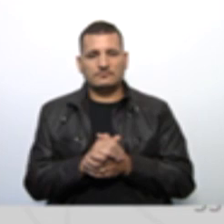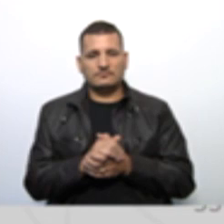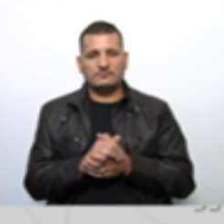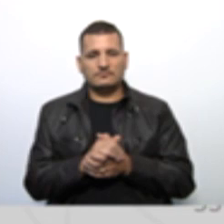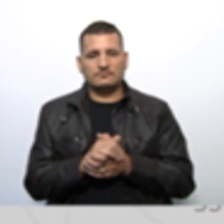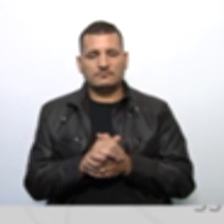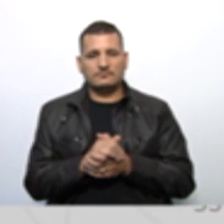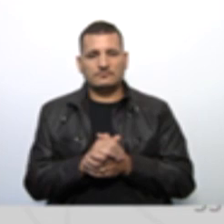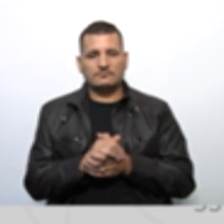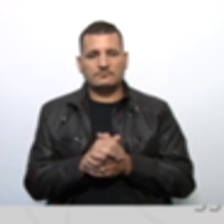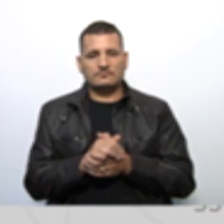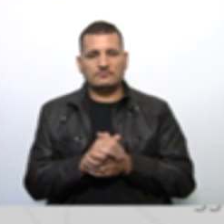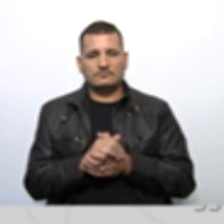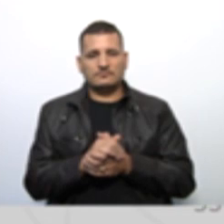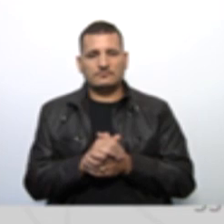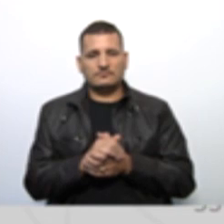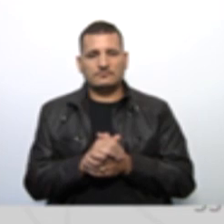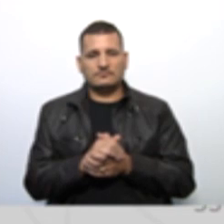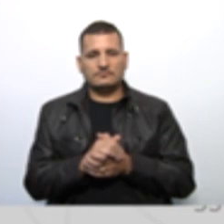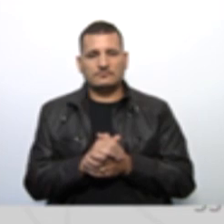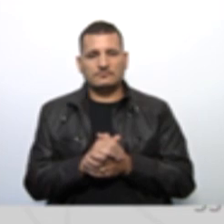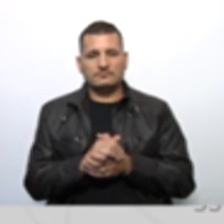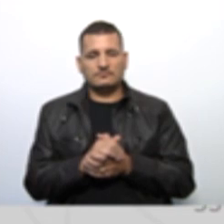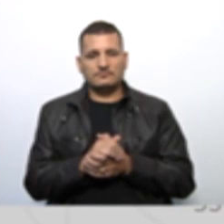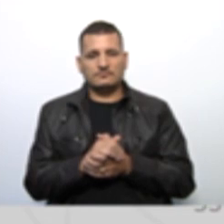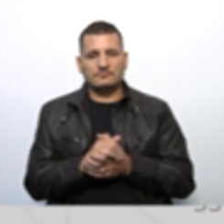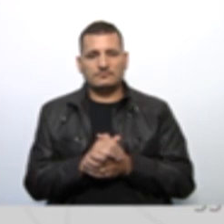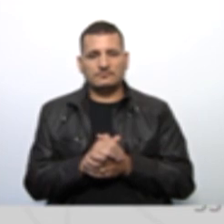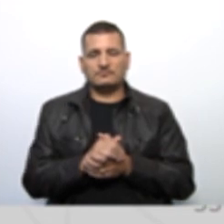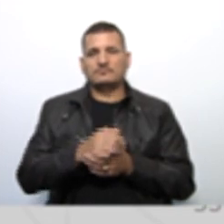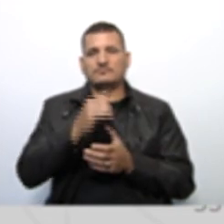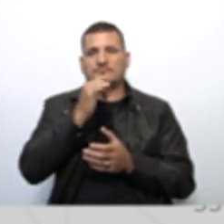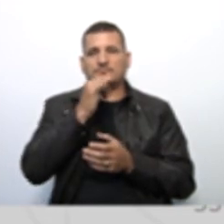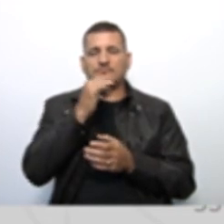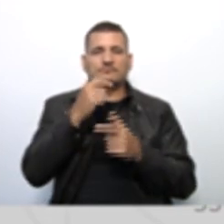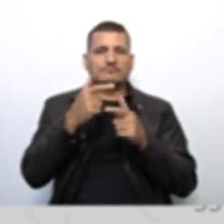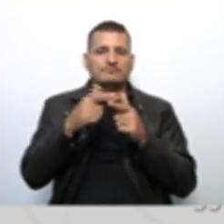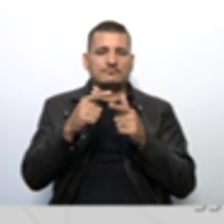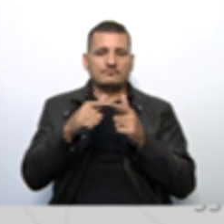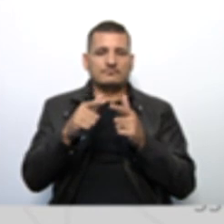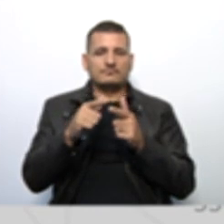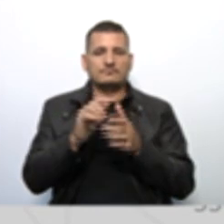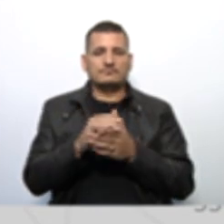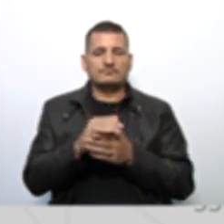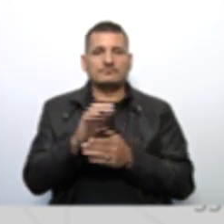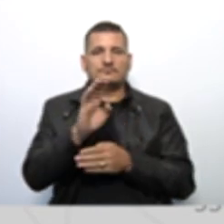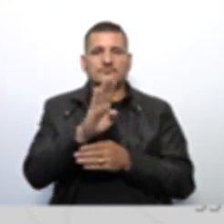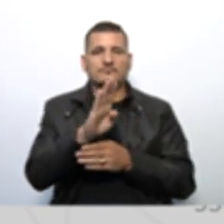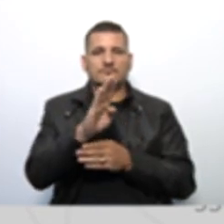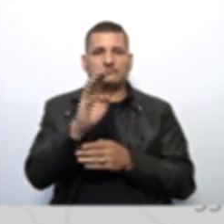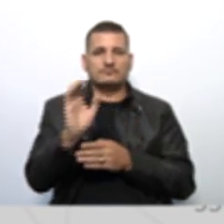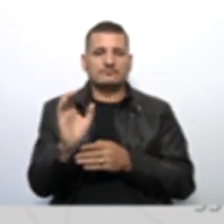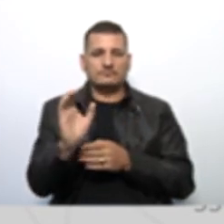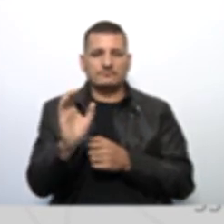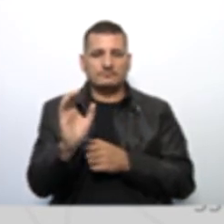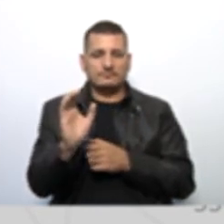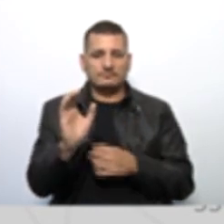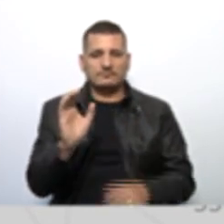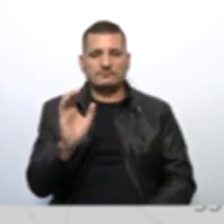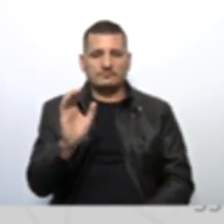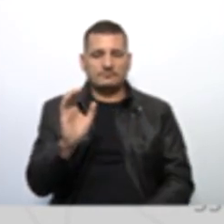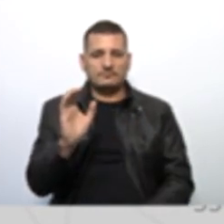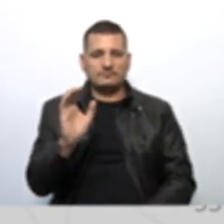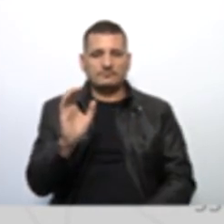demais posteriores. Então o que vem depois? Então vamos supor que nós tivemos um probleminha aqui entre B e C. É isso? Probleminha entre B e